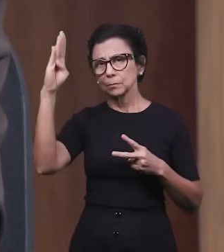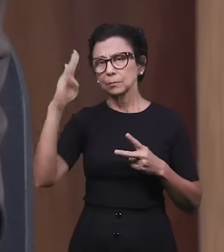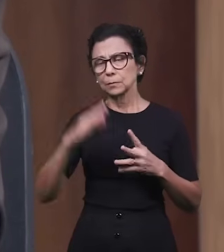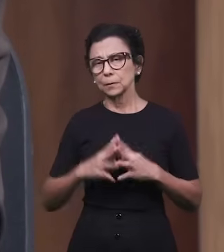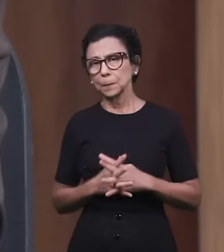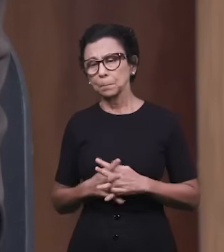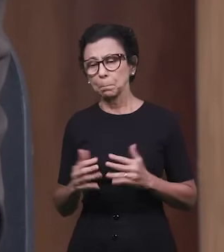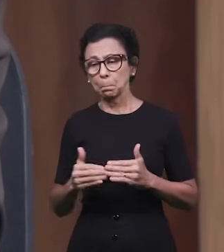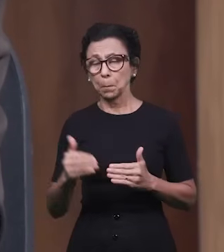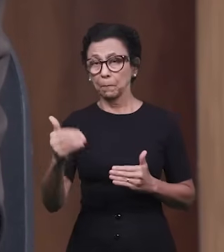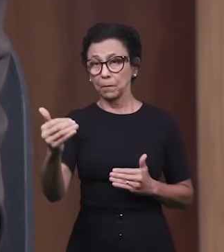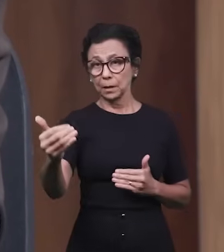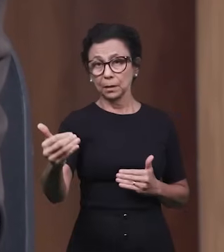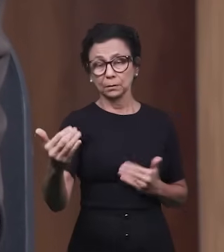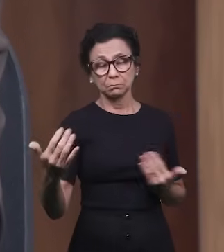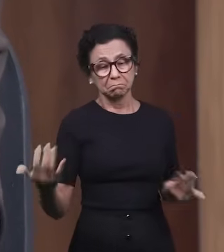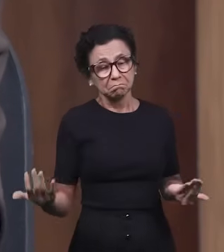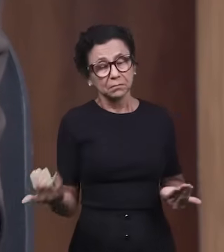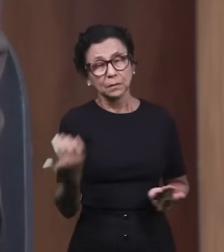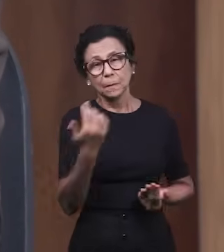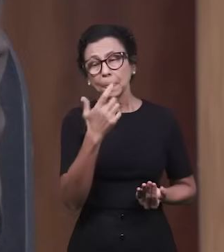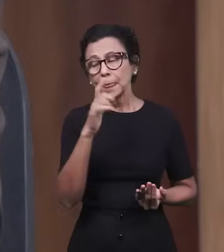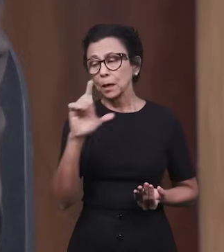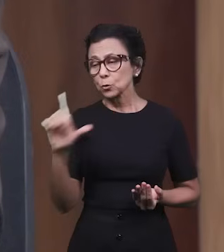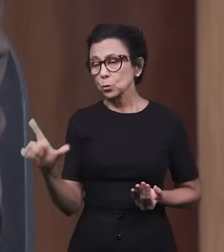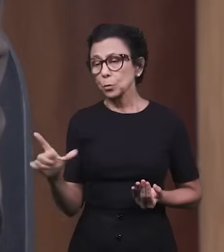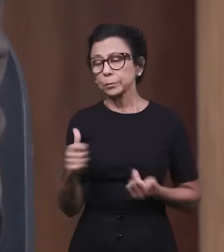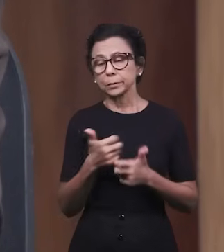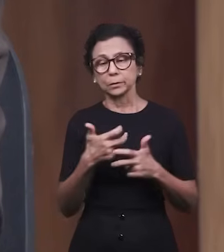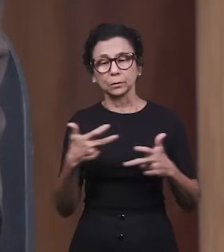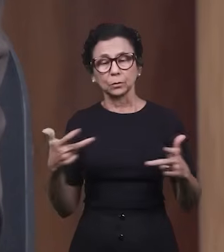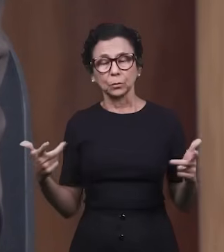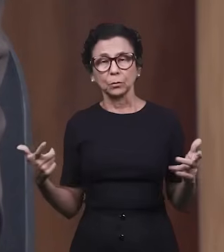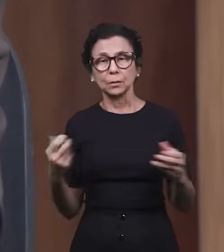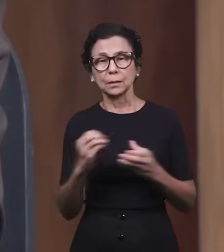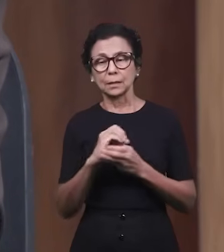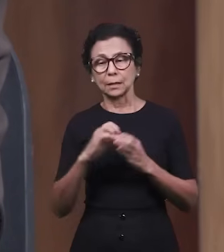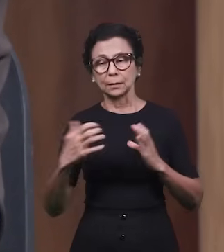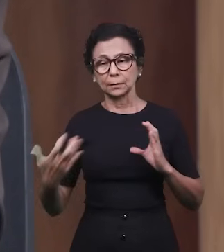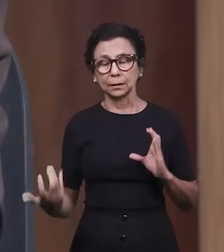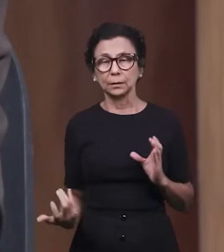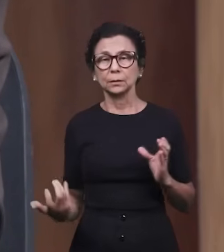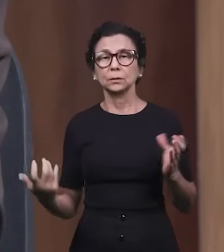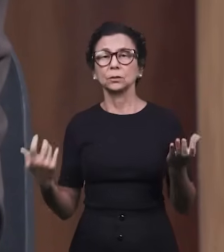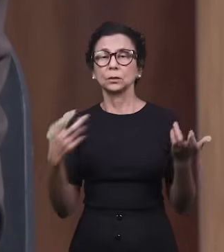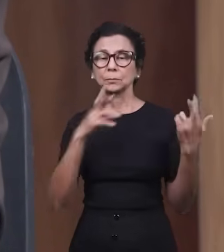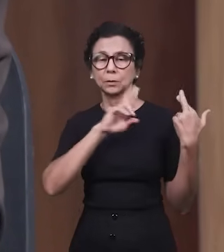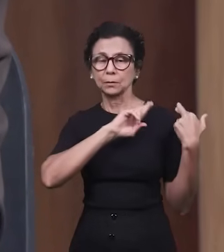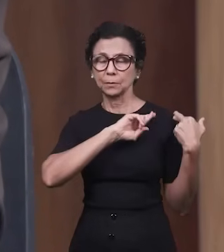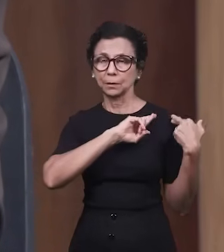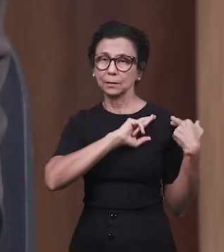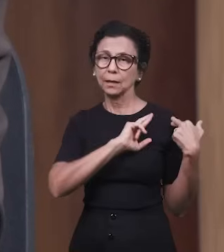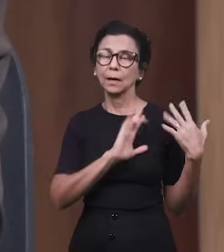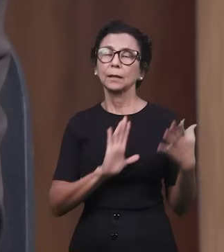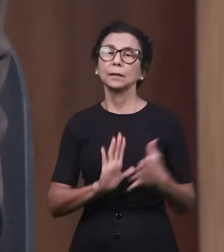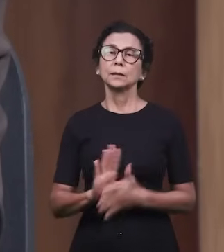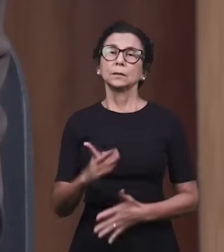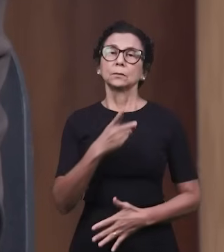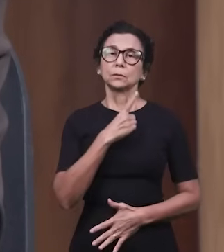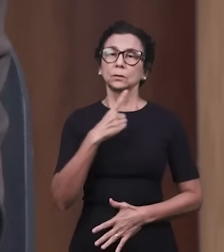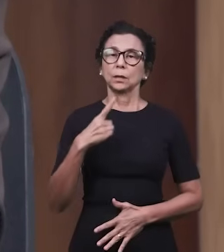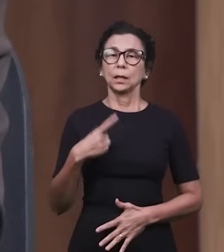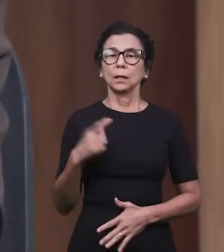partir daí, todos os outros aspectos relacionados ao diaconato vão ser evidentes, eles vão ser